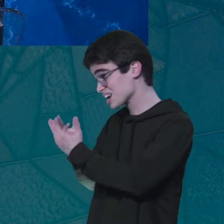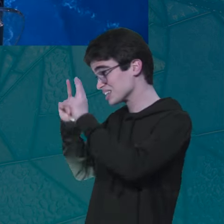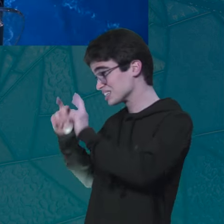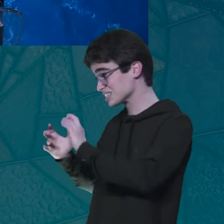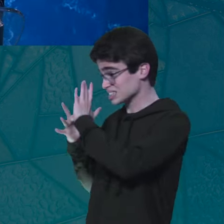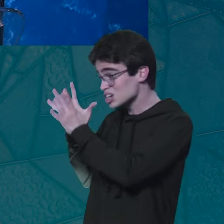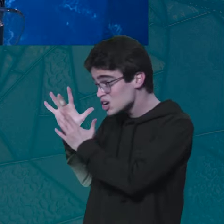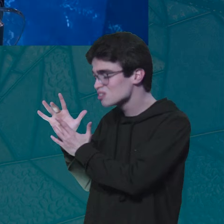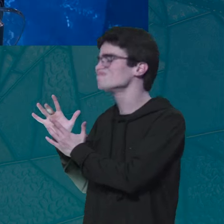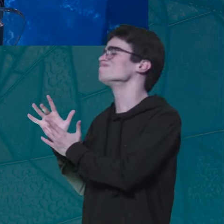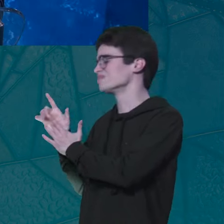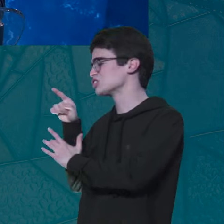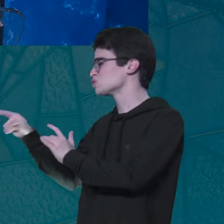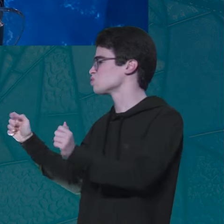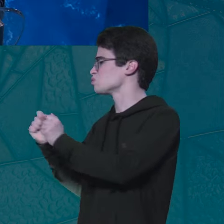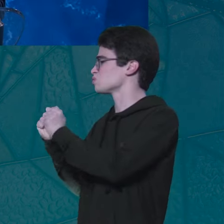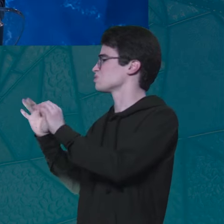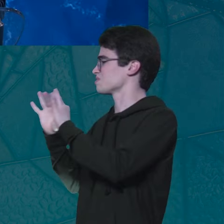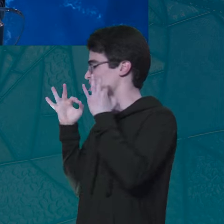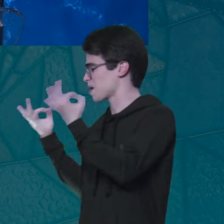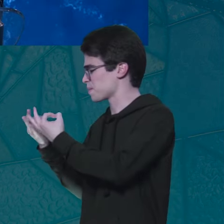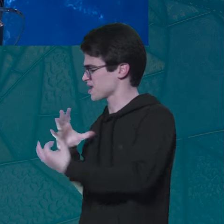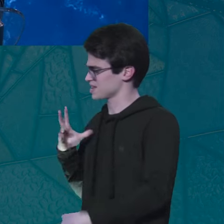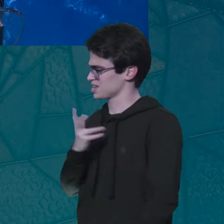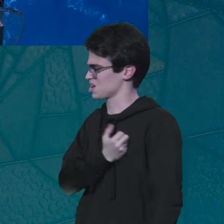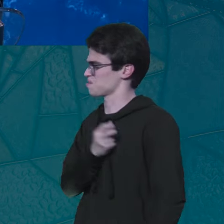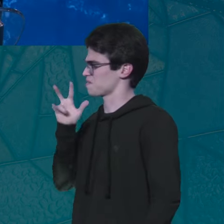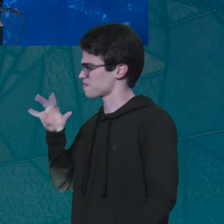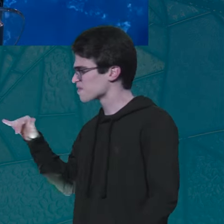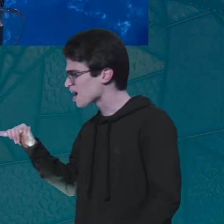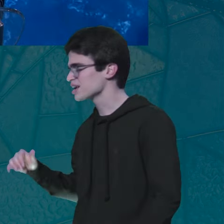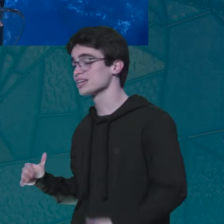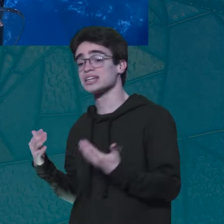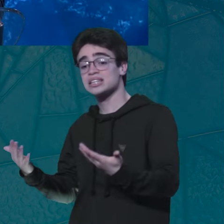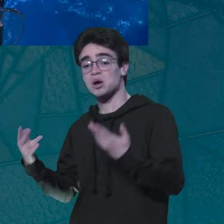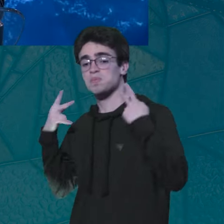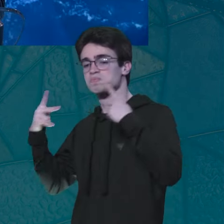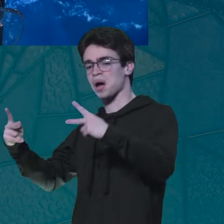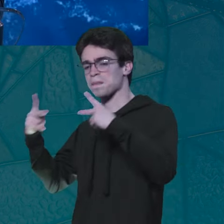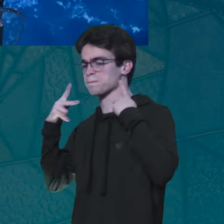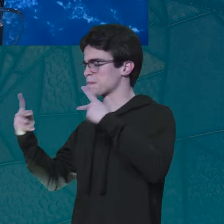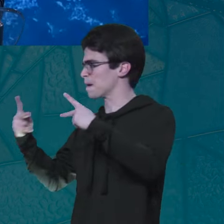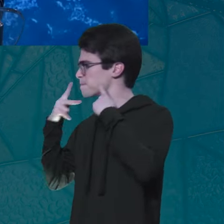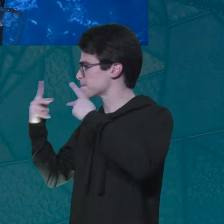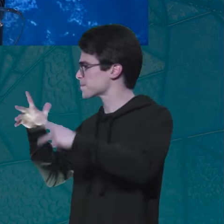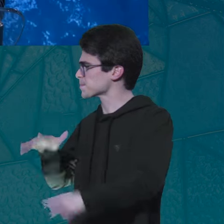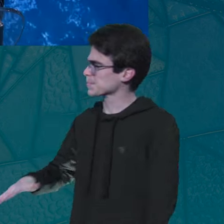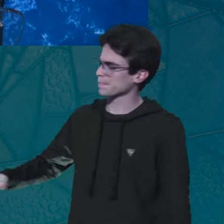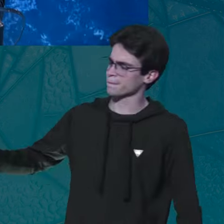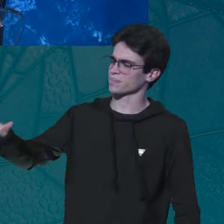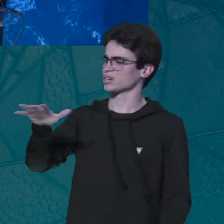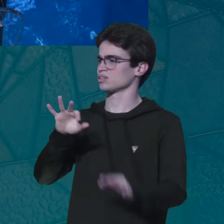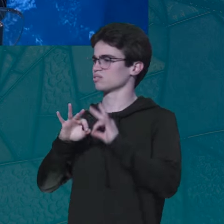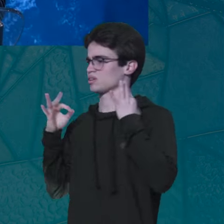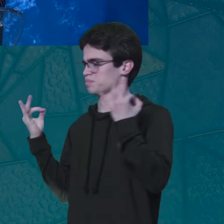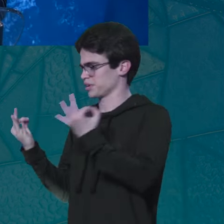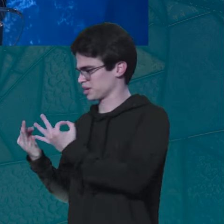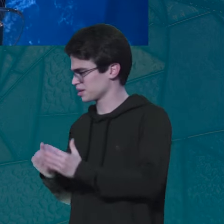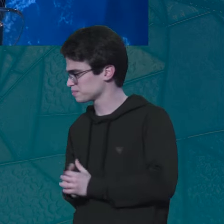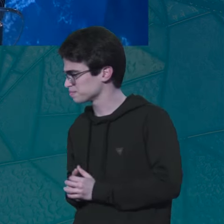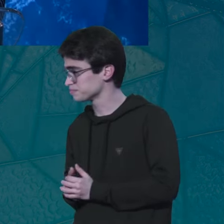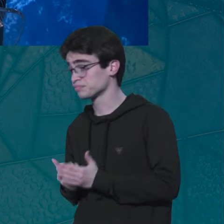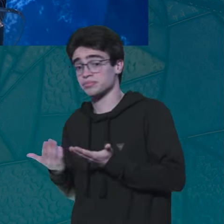e serão salvos você e os de sua casa." E pregaram a palavra de Deus a ele e a todos os de sua casa.